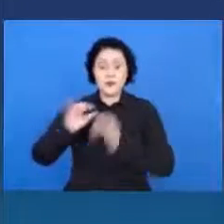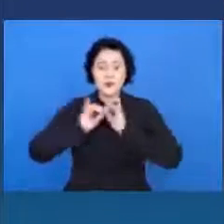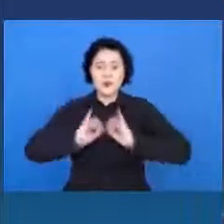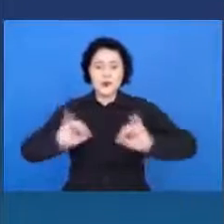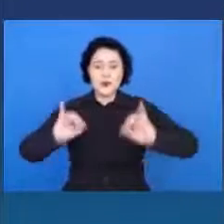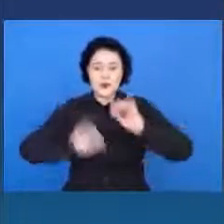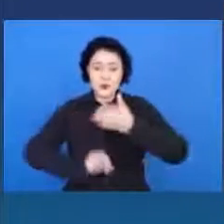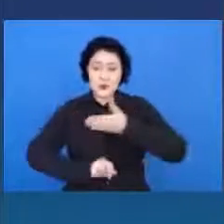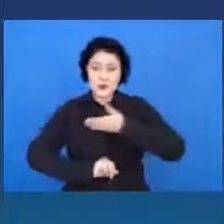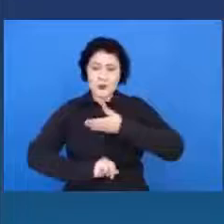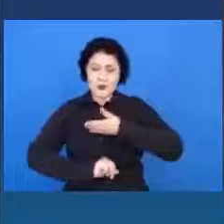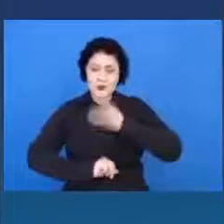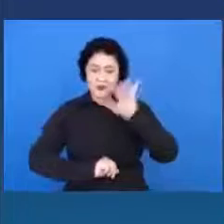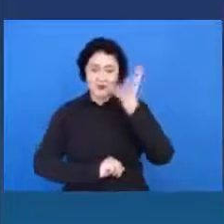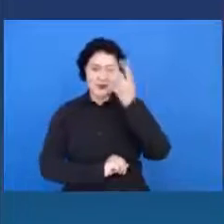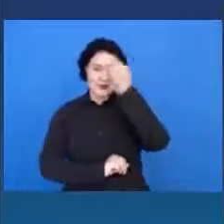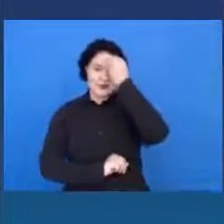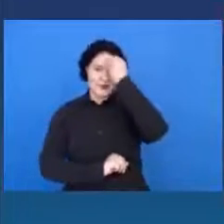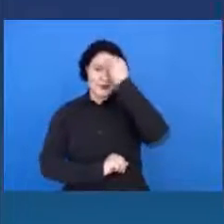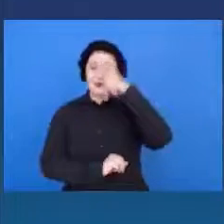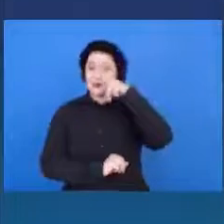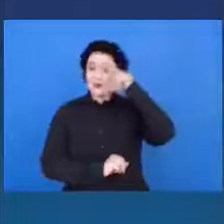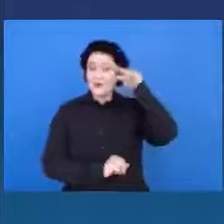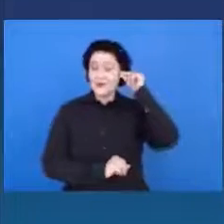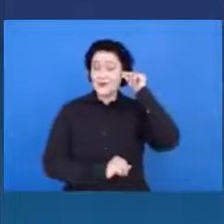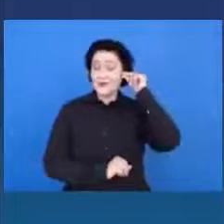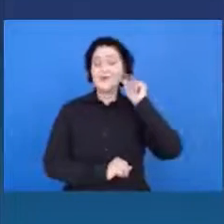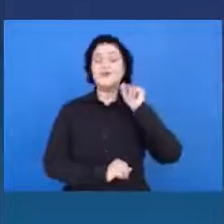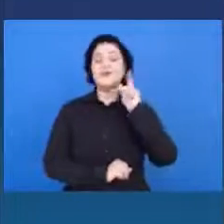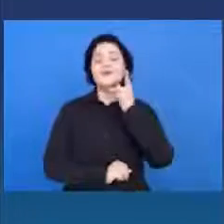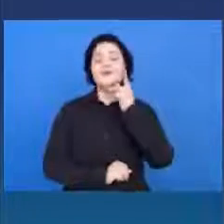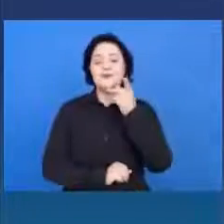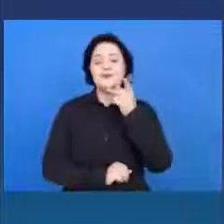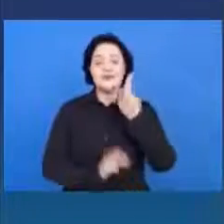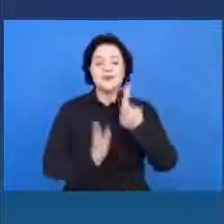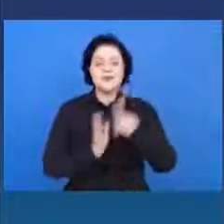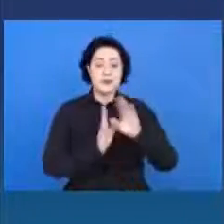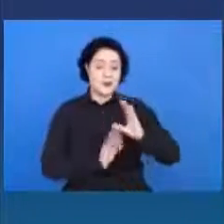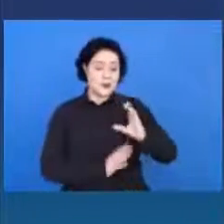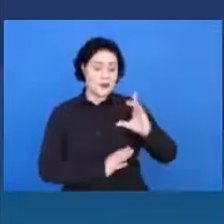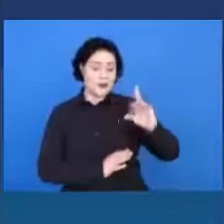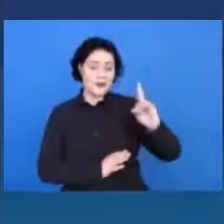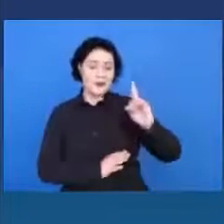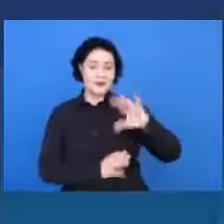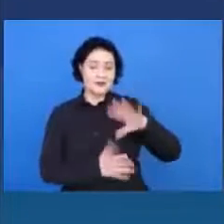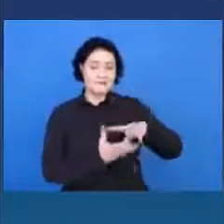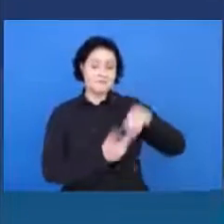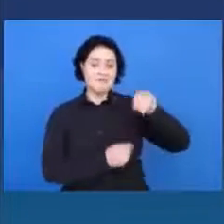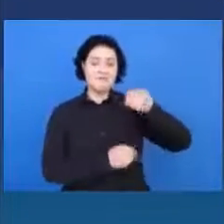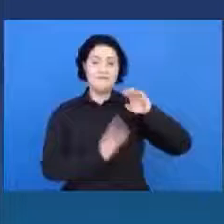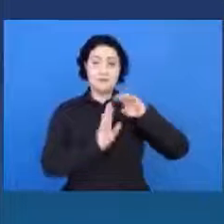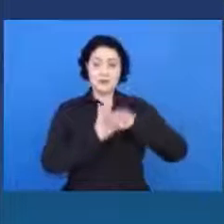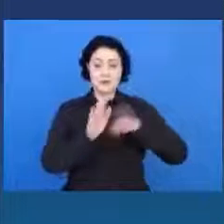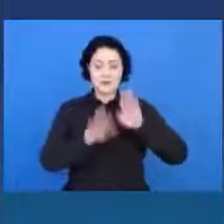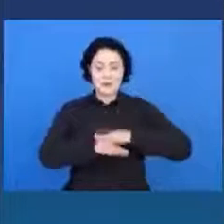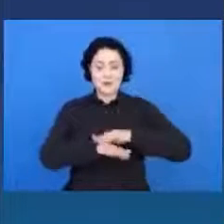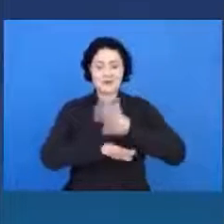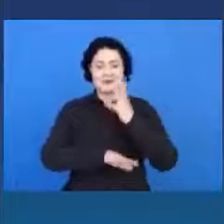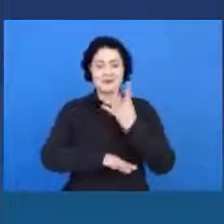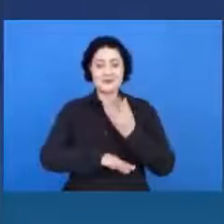informações do amigo e médico Espírita Divaldo Pereira Franco é o o João do programa Momento